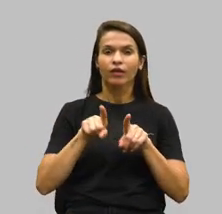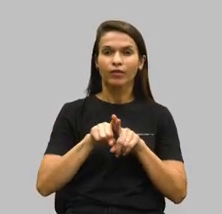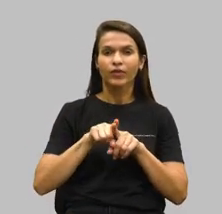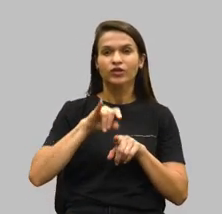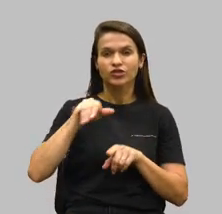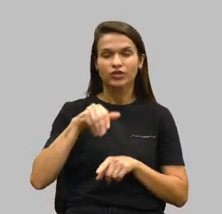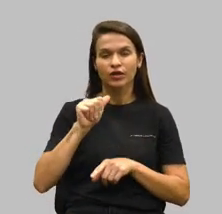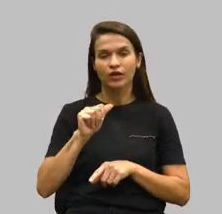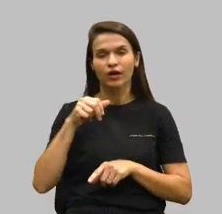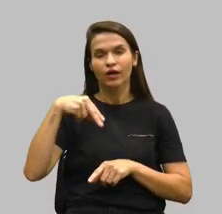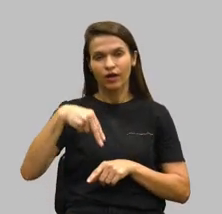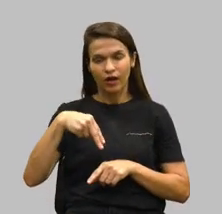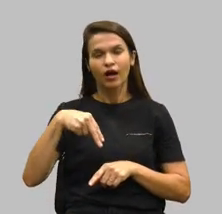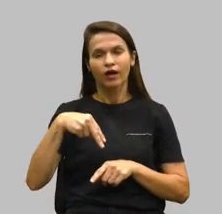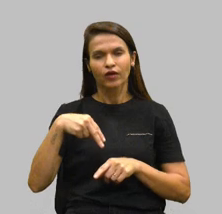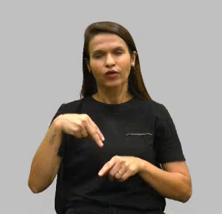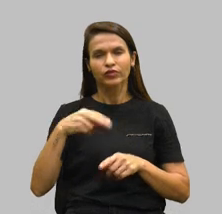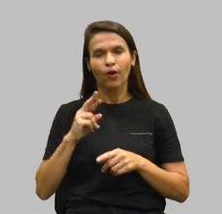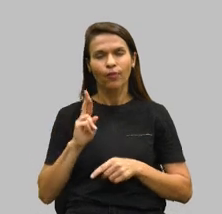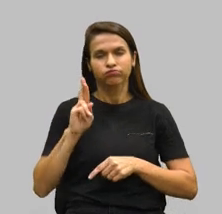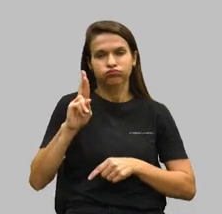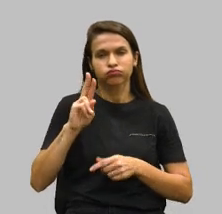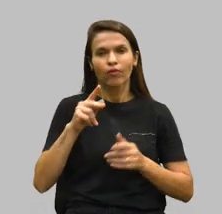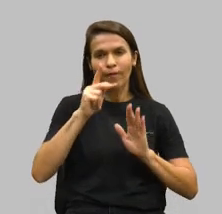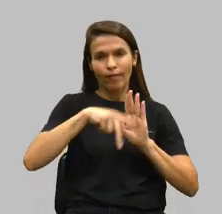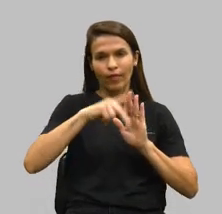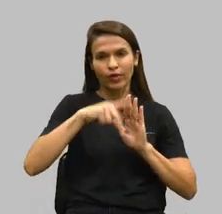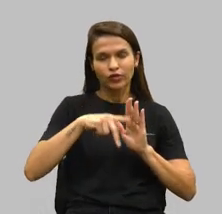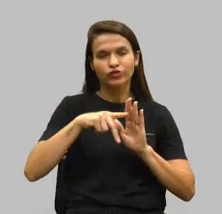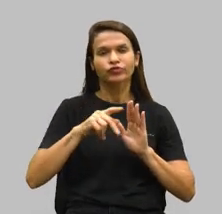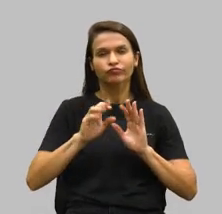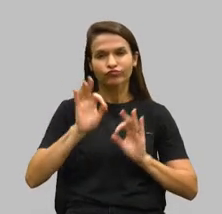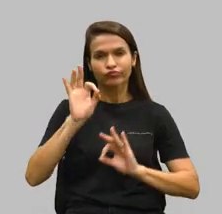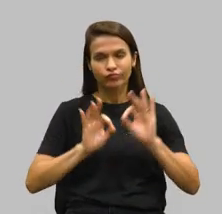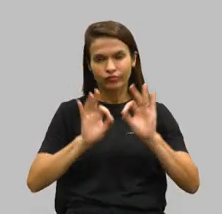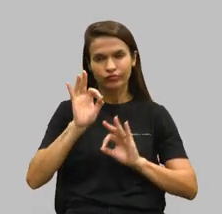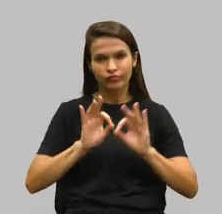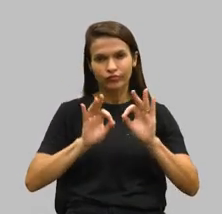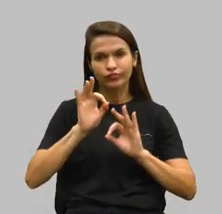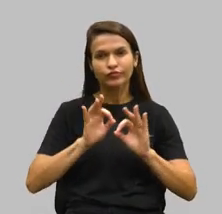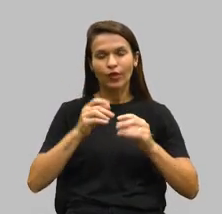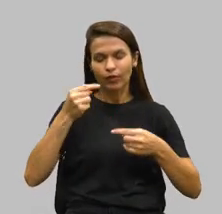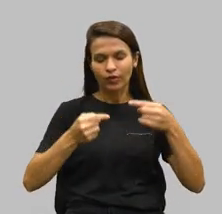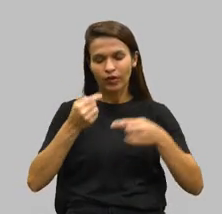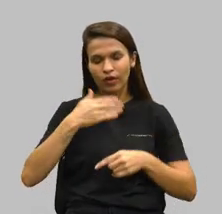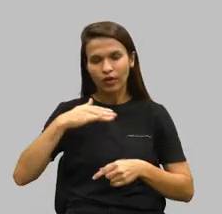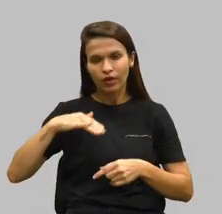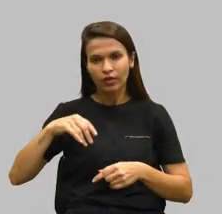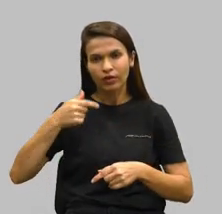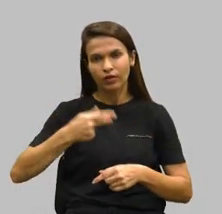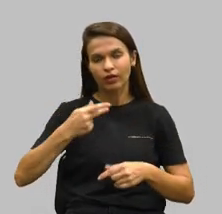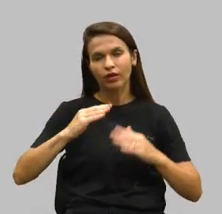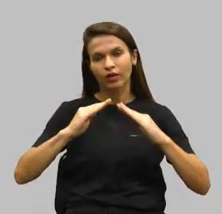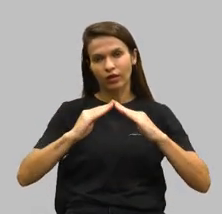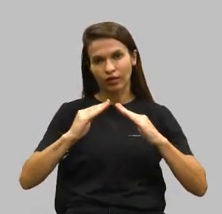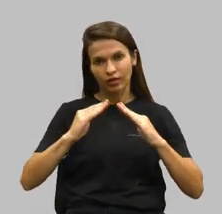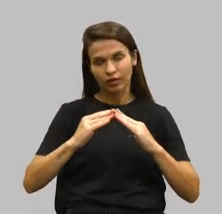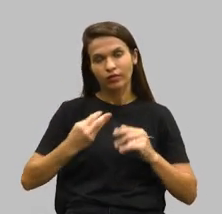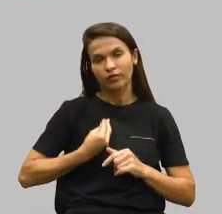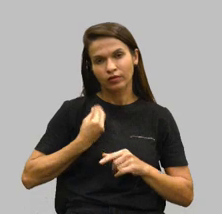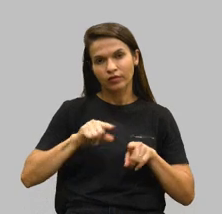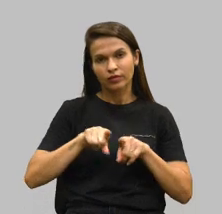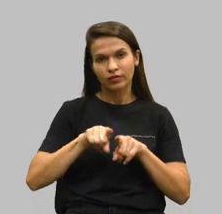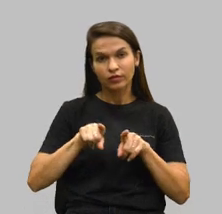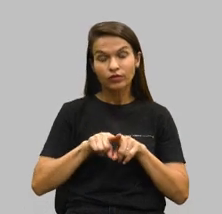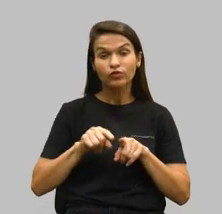são autores de projetos que prevê a regulamentação a política estadual da primeira infância dessa casa estiveram também e nós estamos